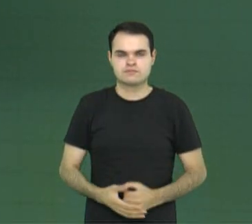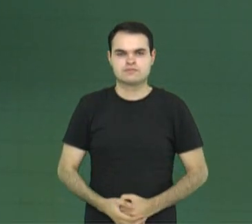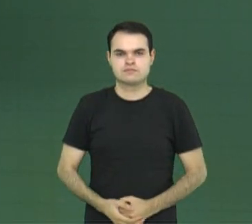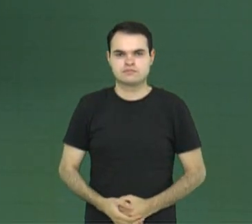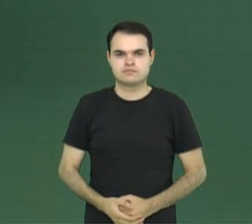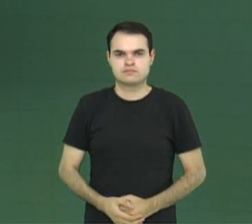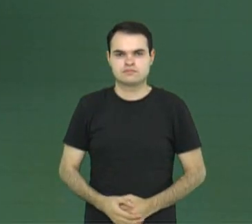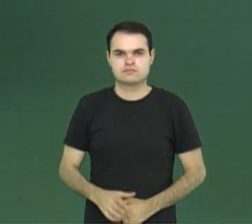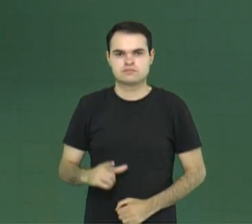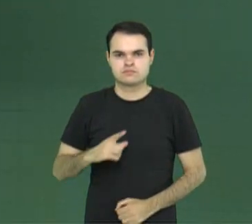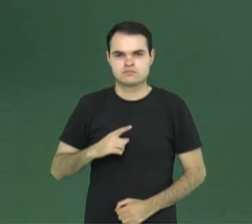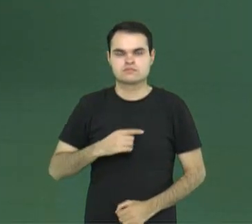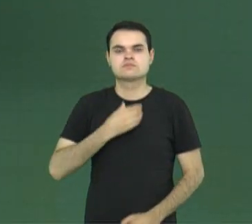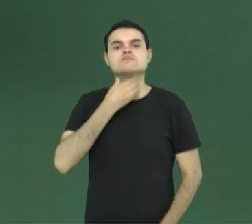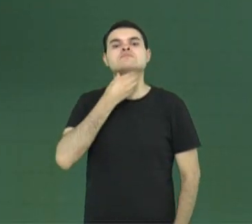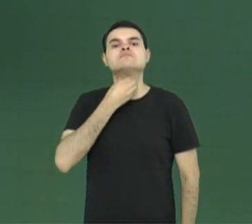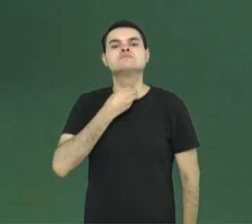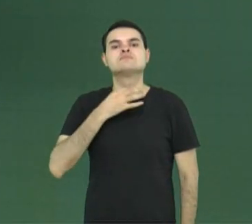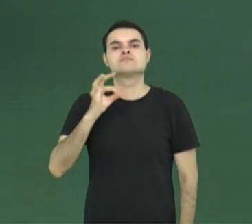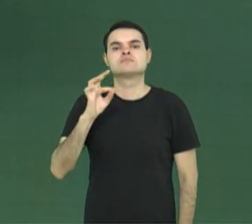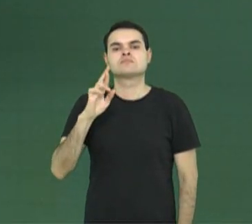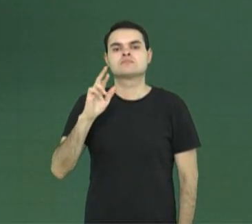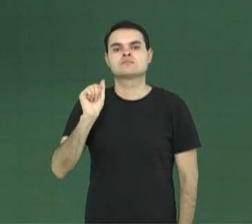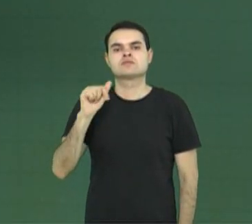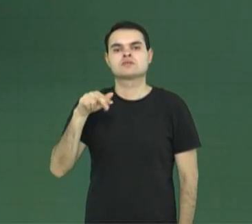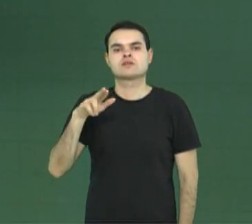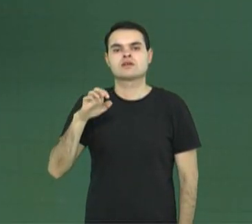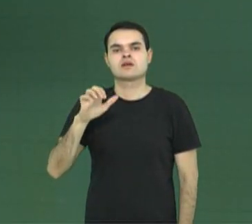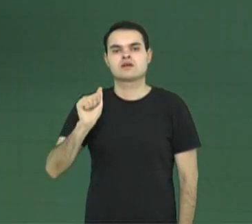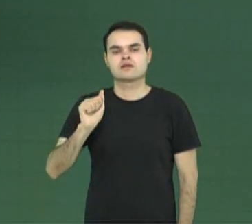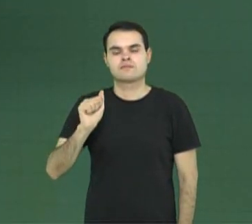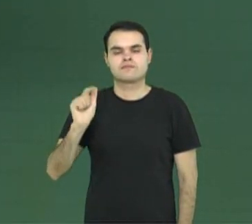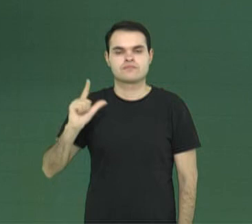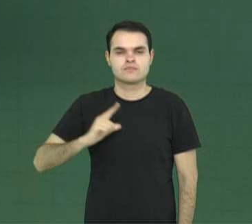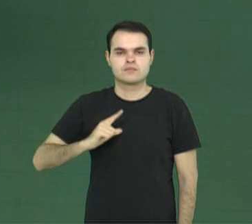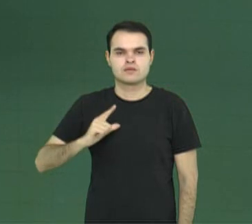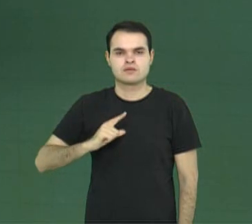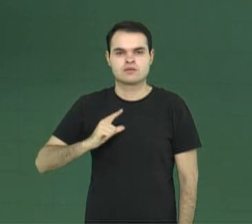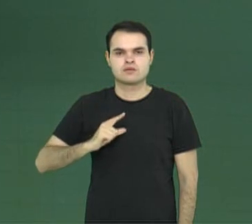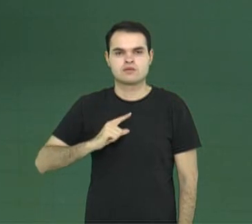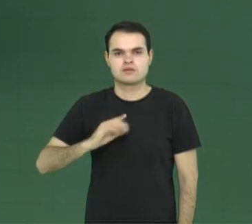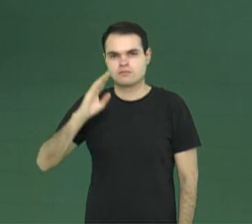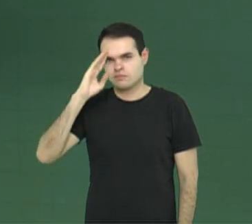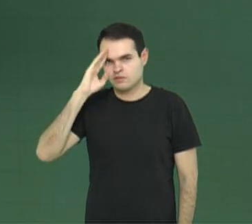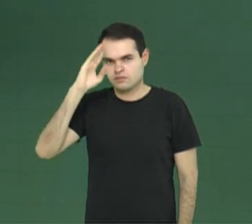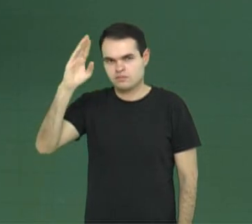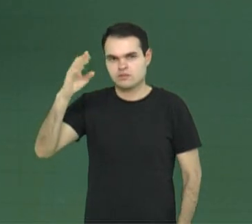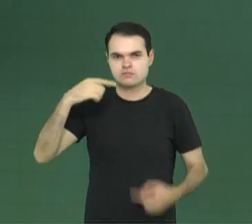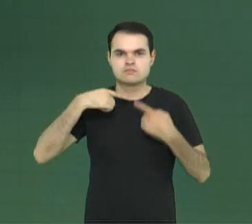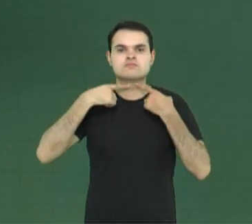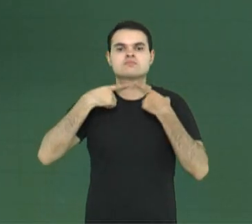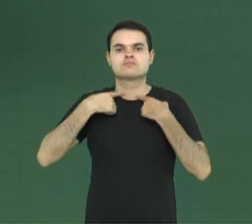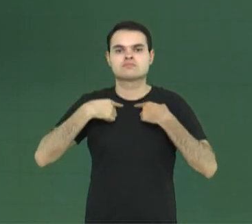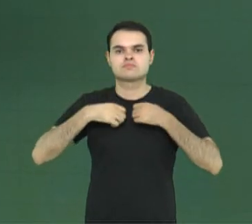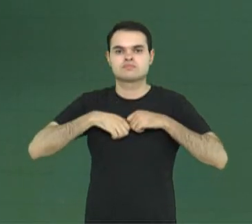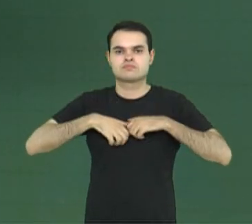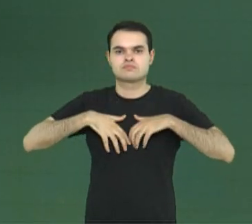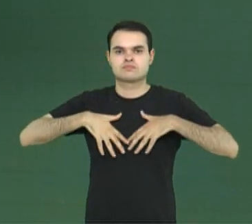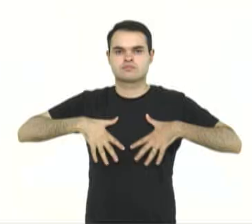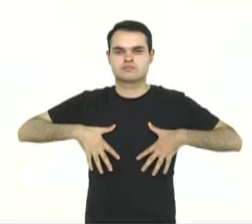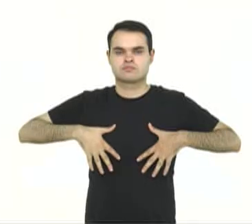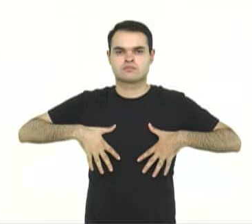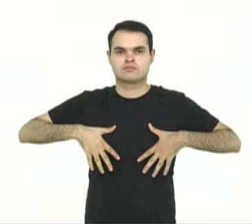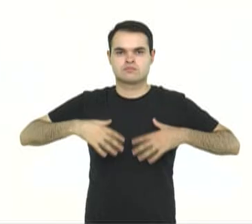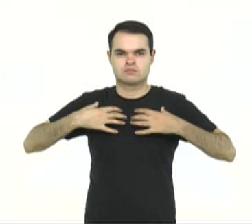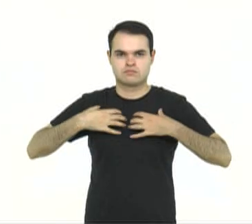laringe, vai passar para a traqueia, que é o trato respiratório inferior, onde nós temos um brônquio principal, que ele vai se ramificar e vai